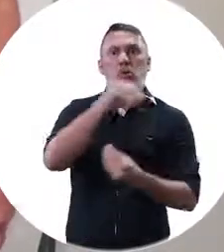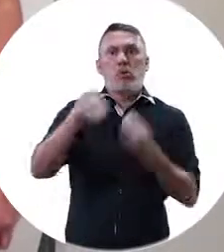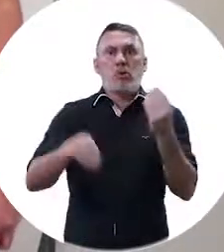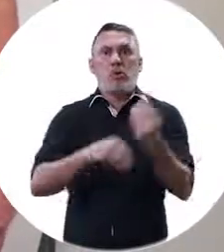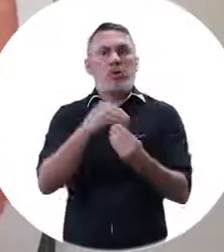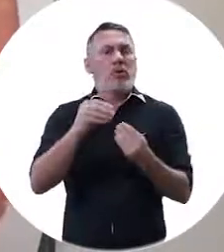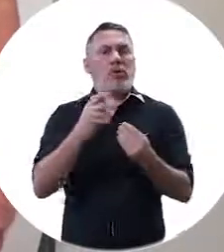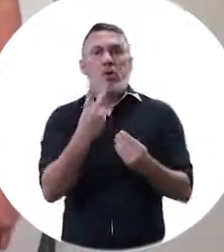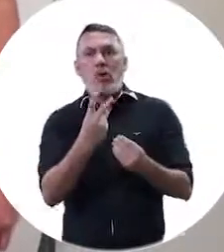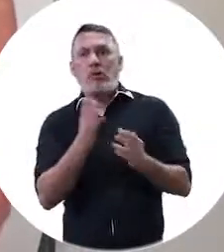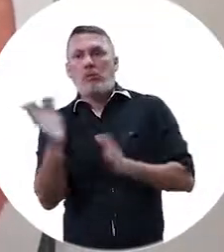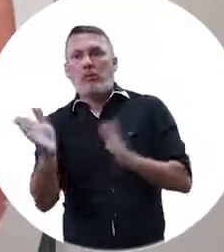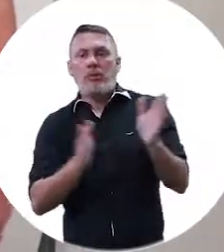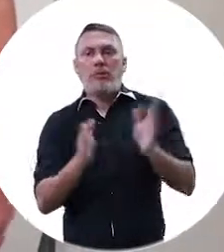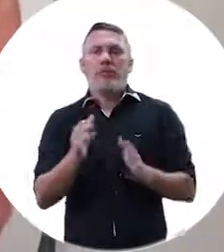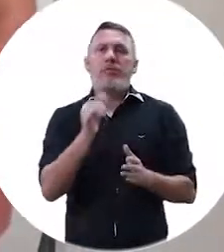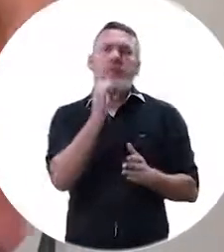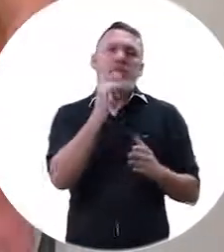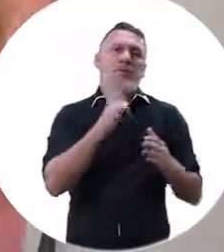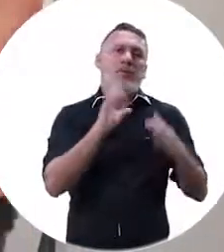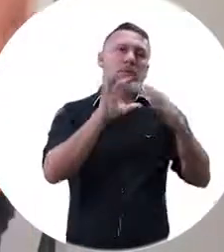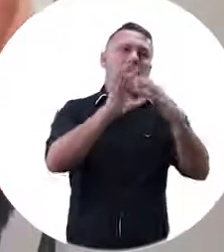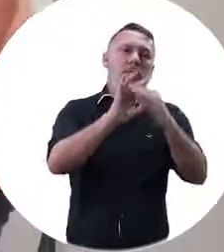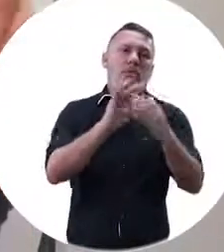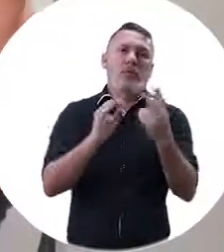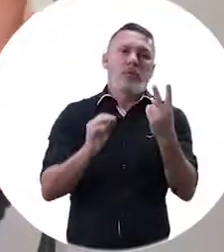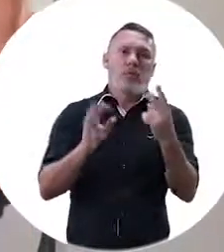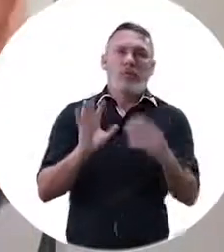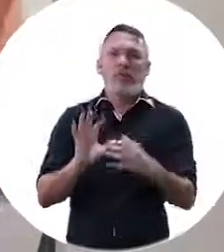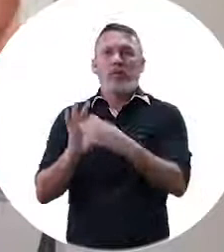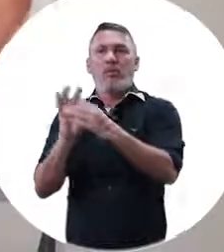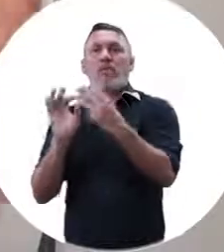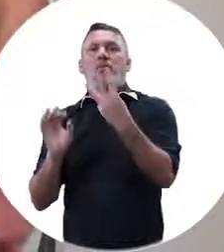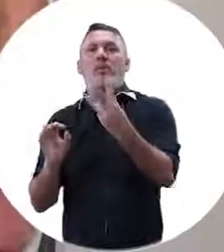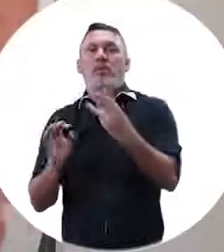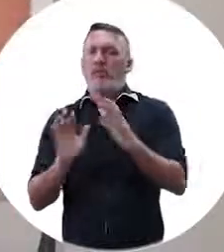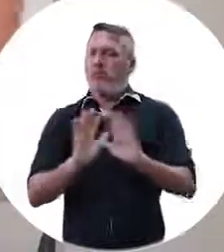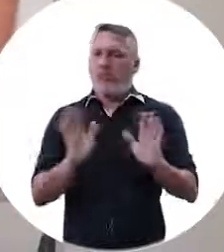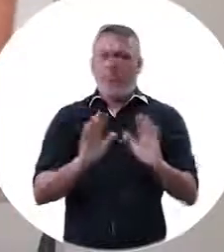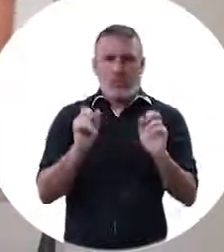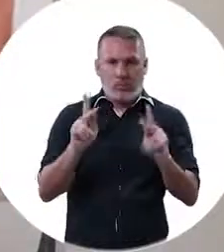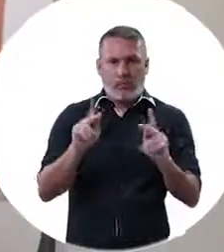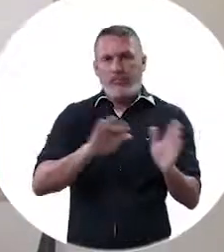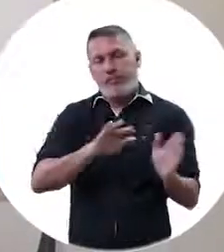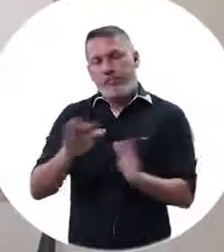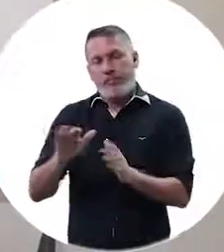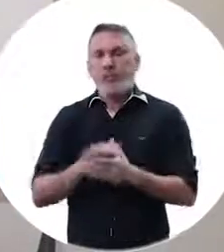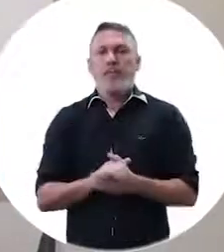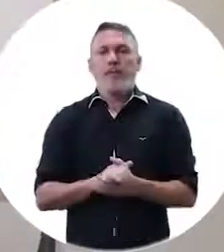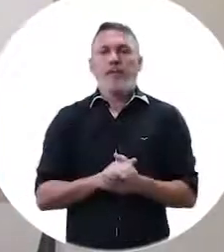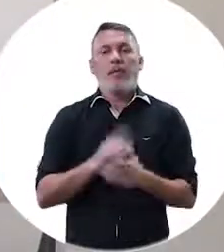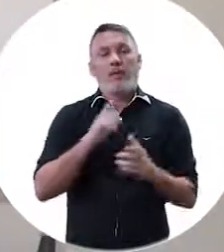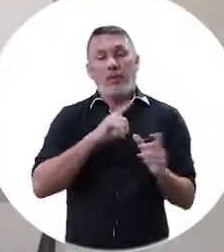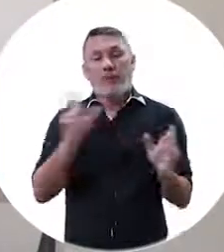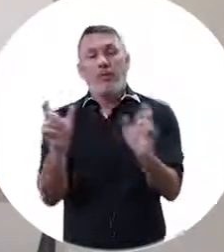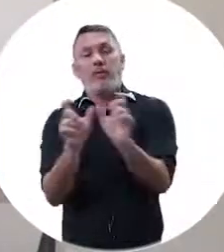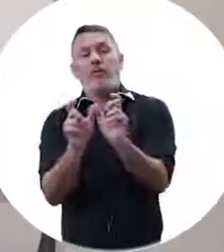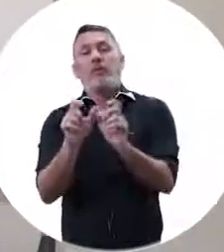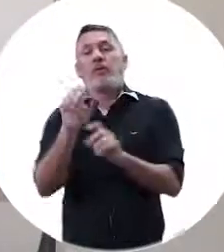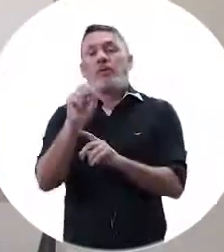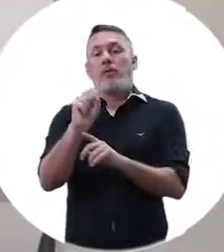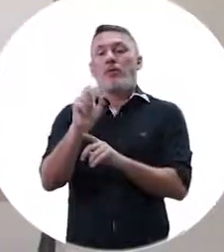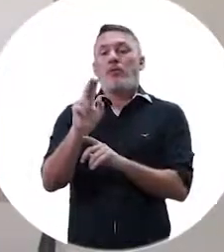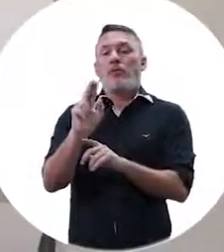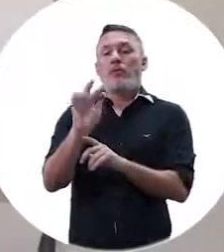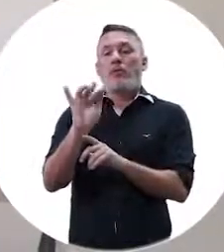Não vamos misturar 2 tipos de ligações, por exemplo, uma cadeia que tenha dupla e tripla ao mesmo tempo, ok? Já o